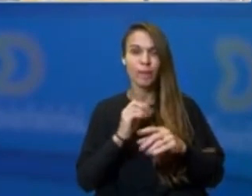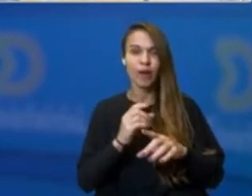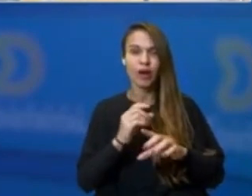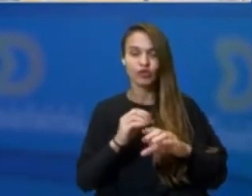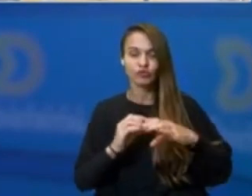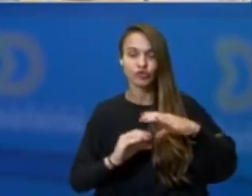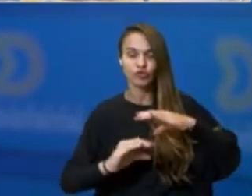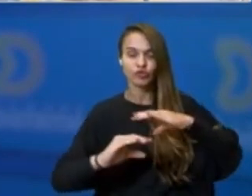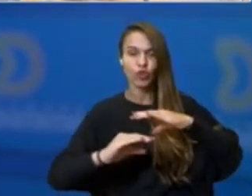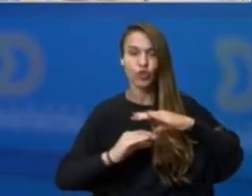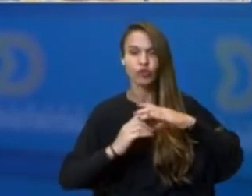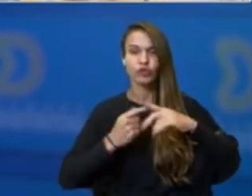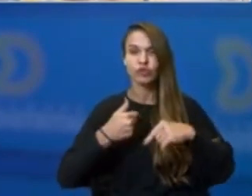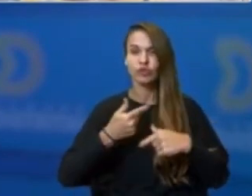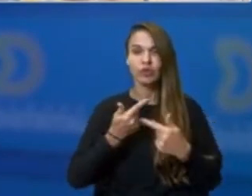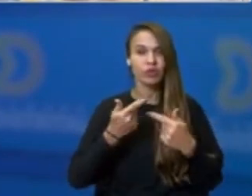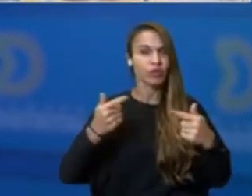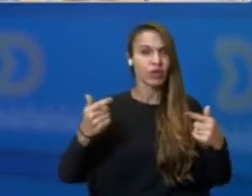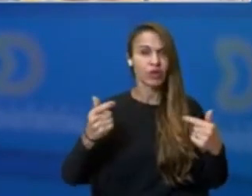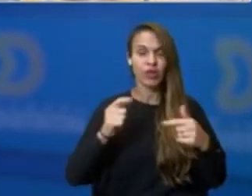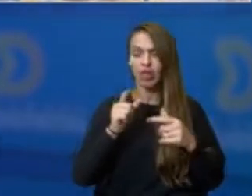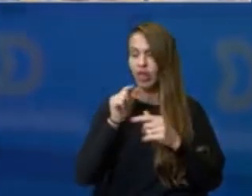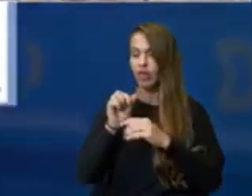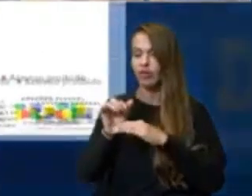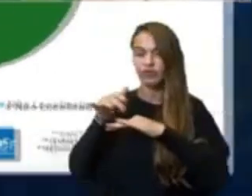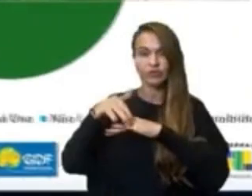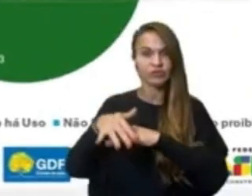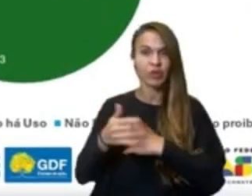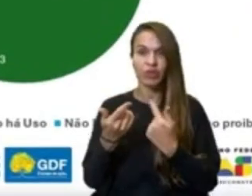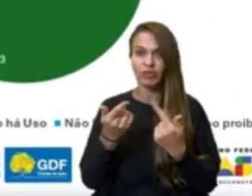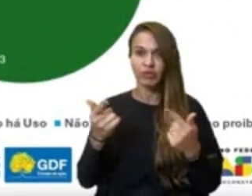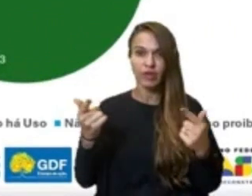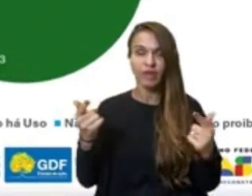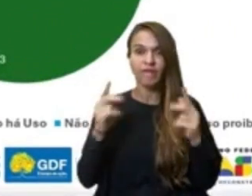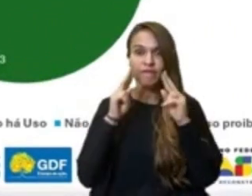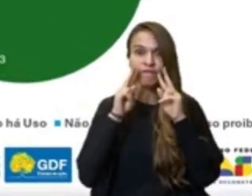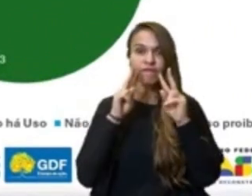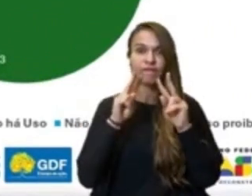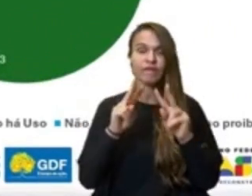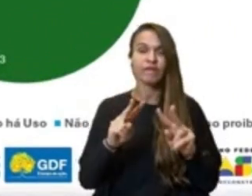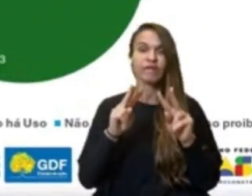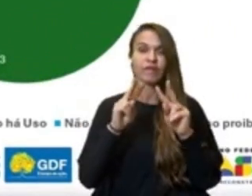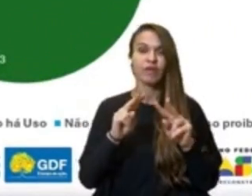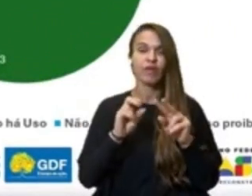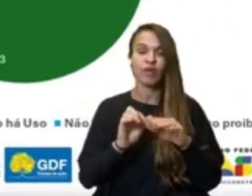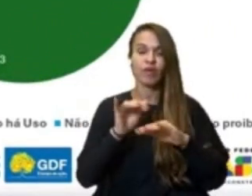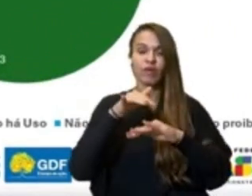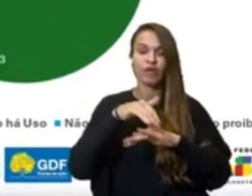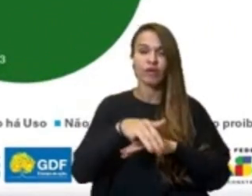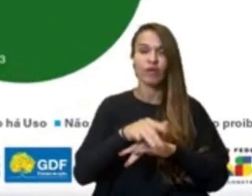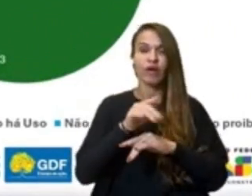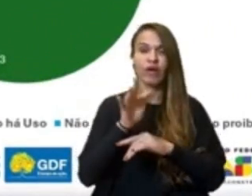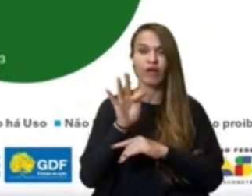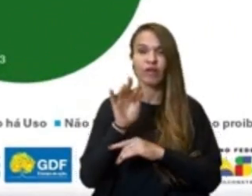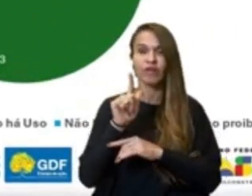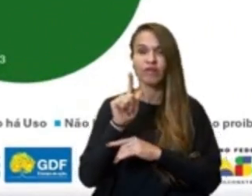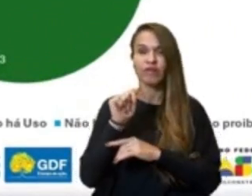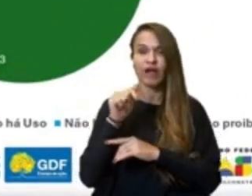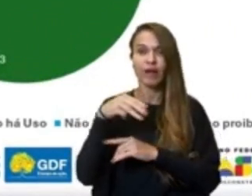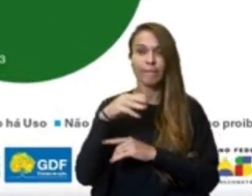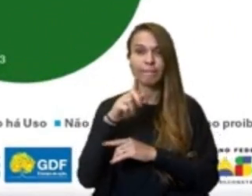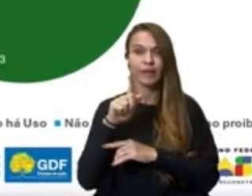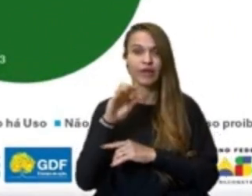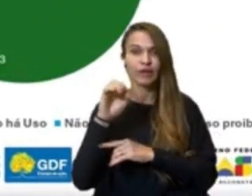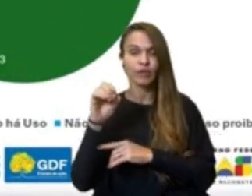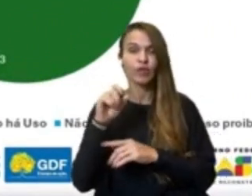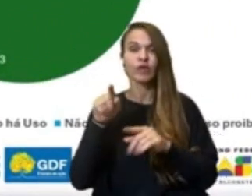tem esgoto na nascente. A gente viu isso na nascente lá do Flamingo e num parque